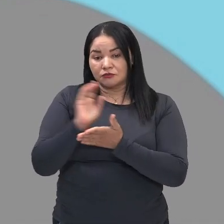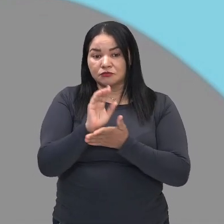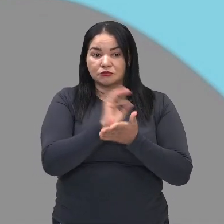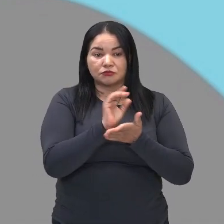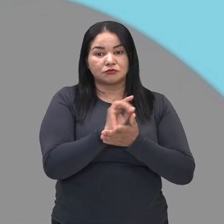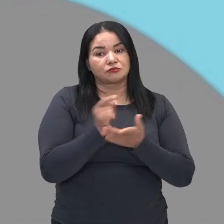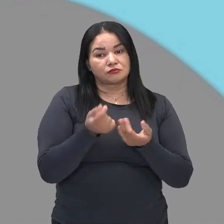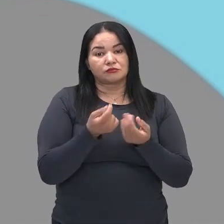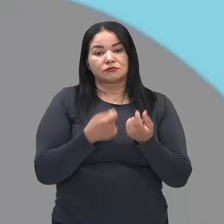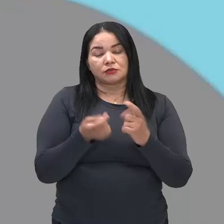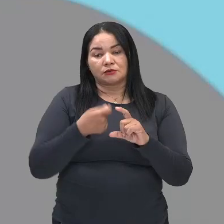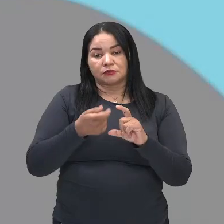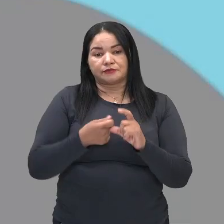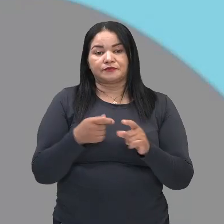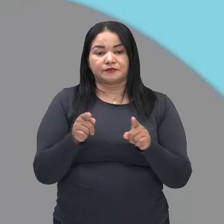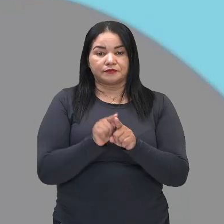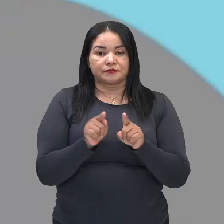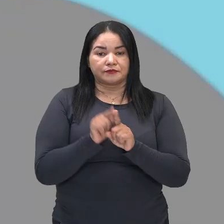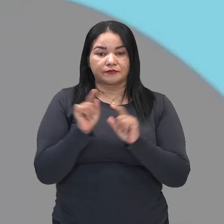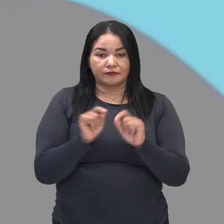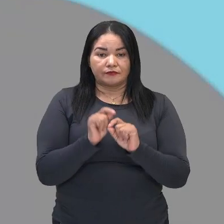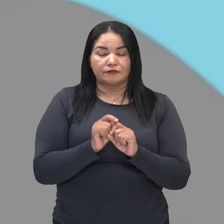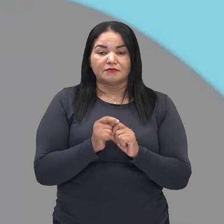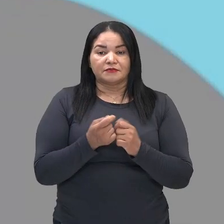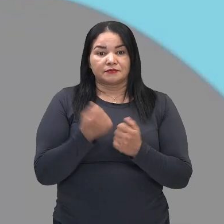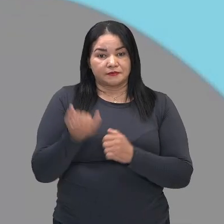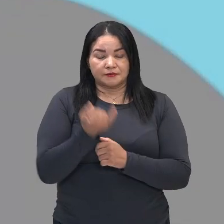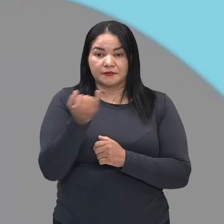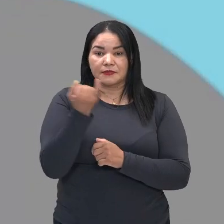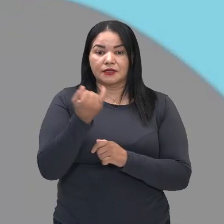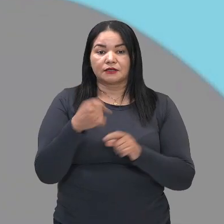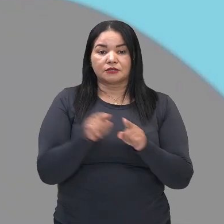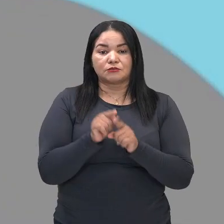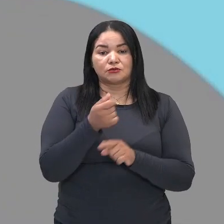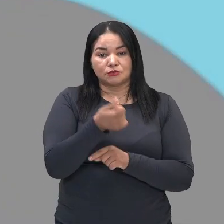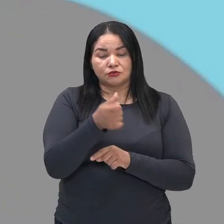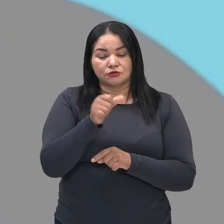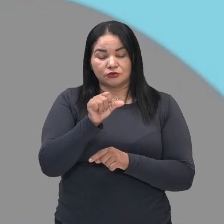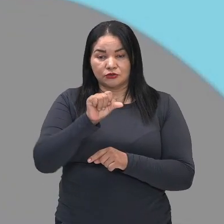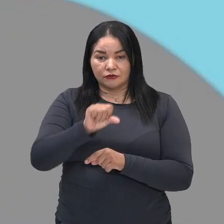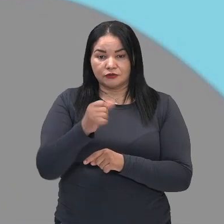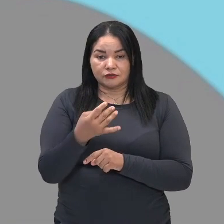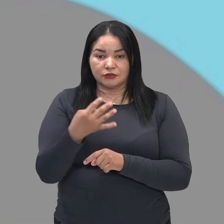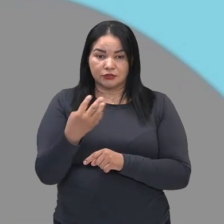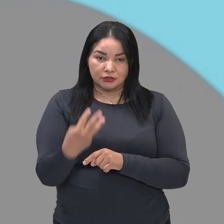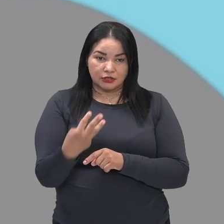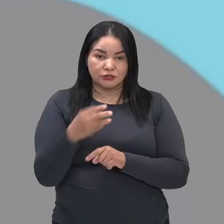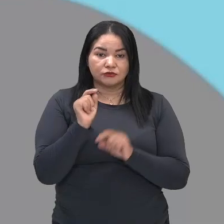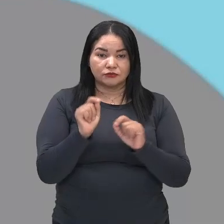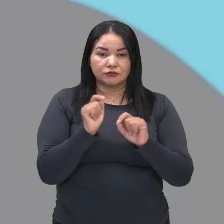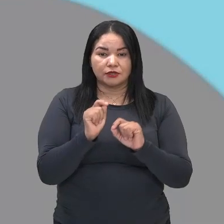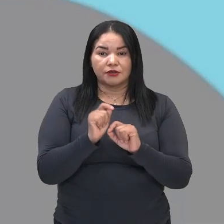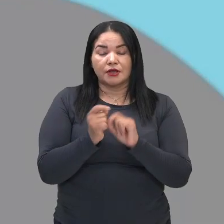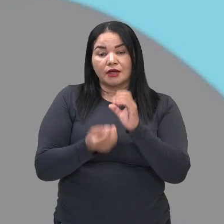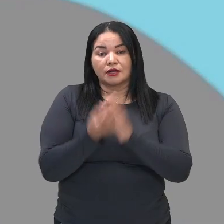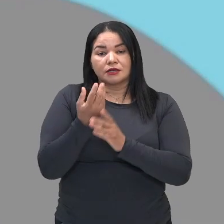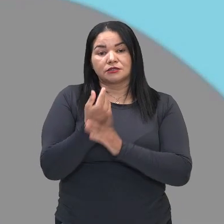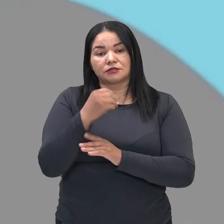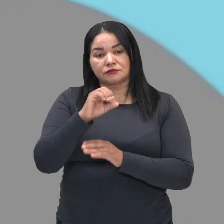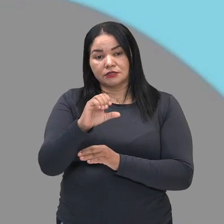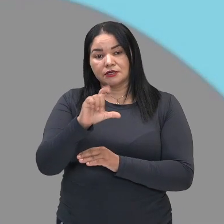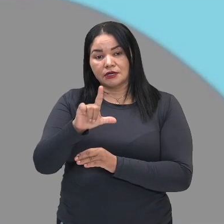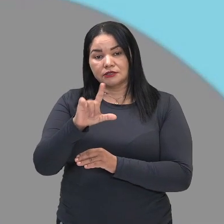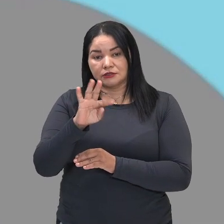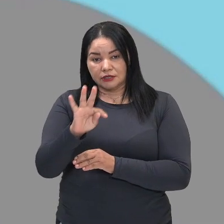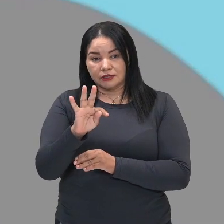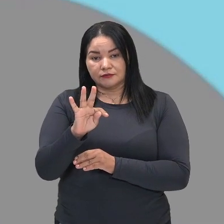renda. E, por fim, mas não menos importante, em 1943, vamos observar a consolidação